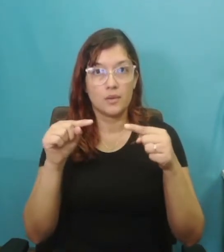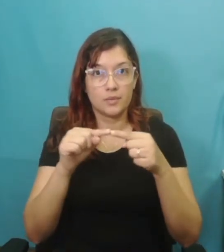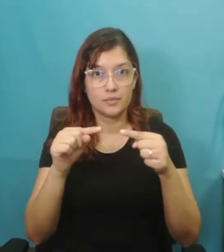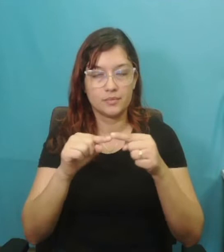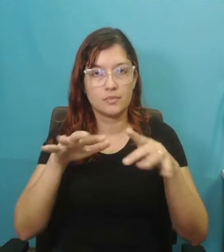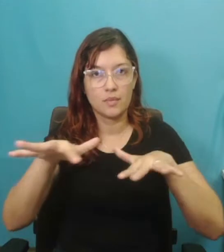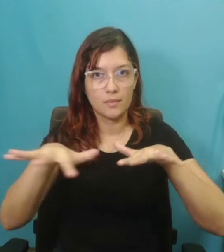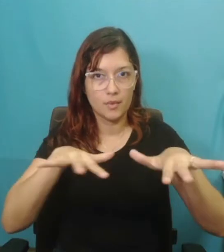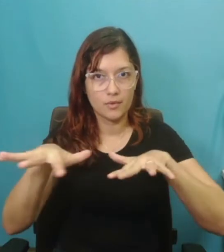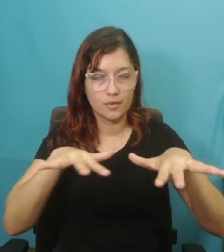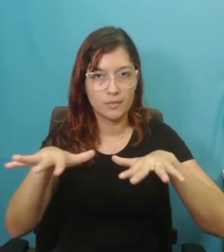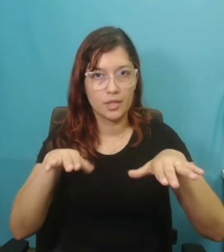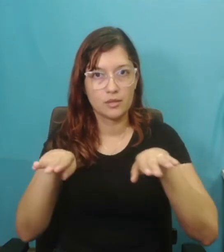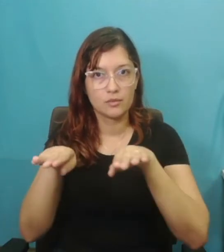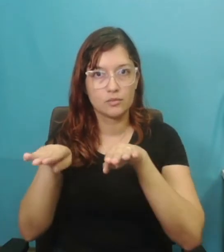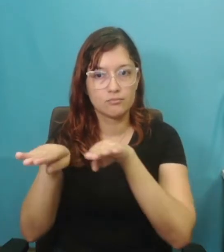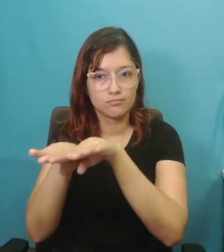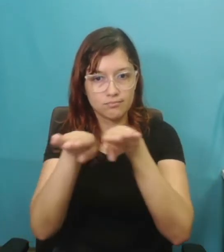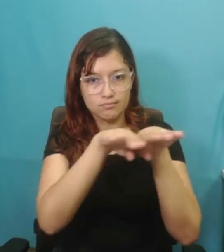Então,